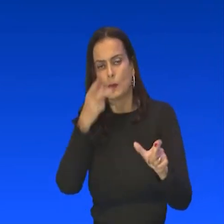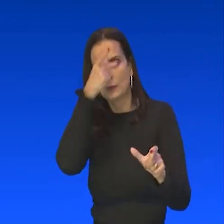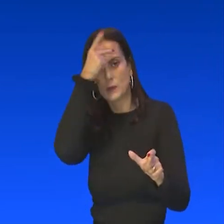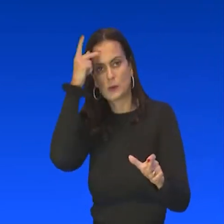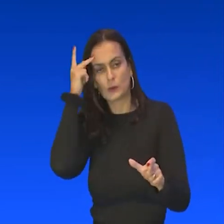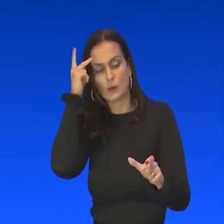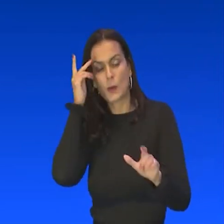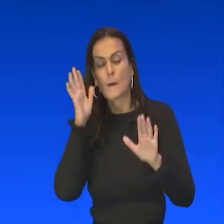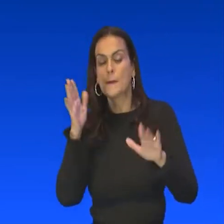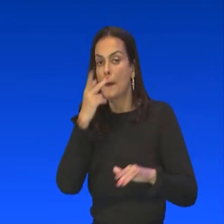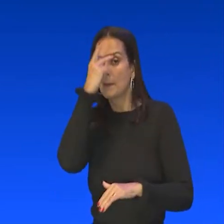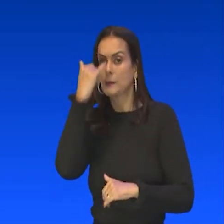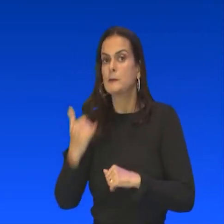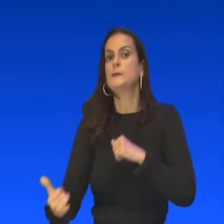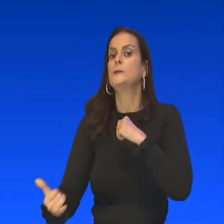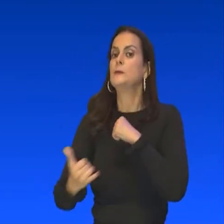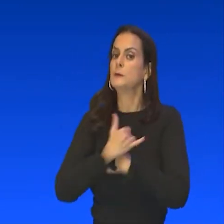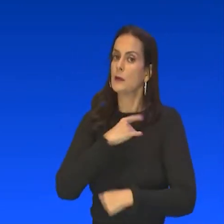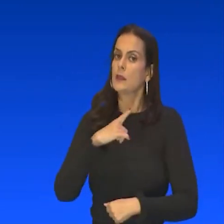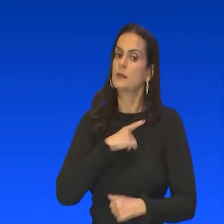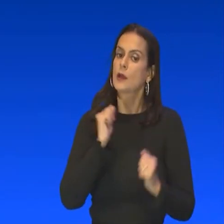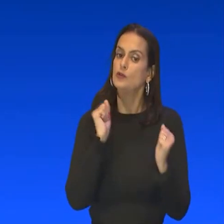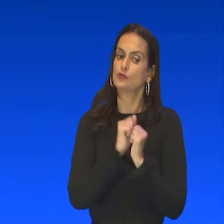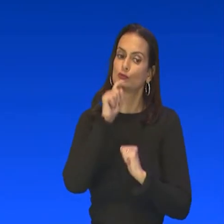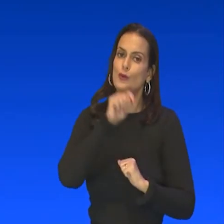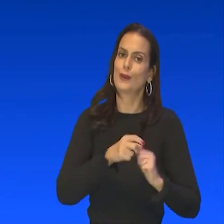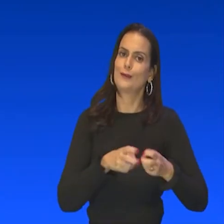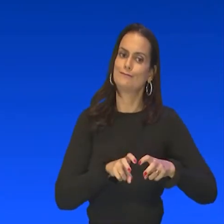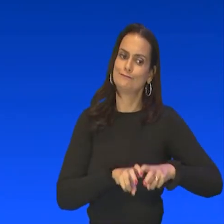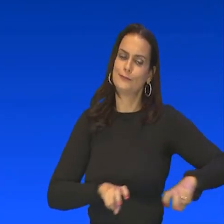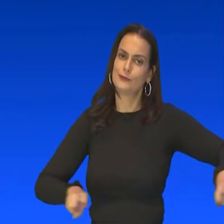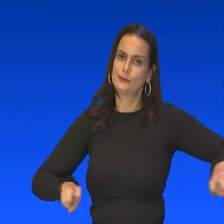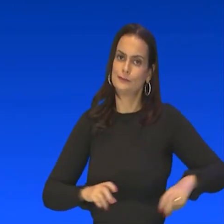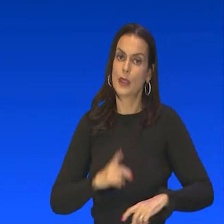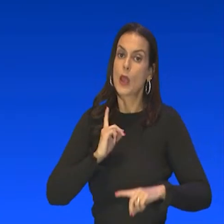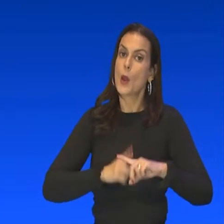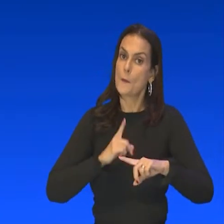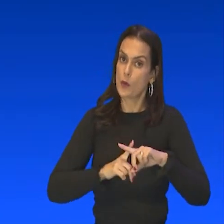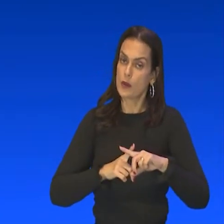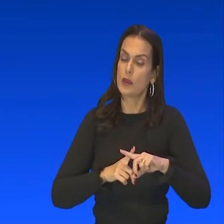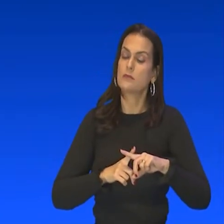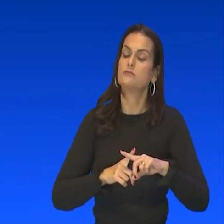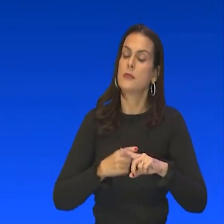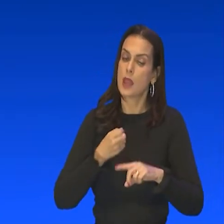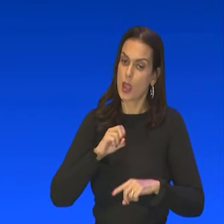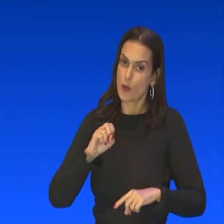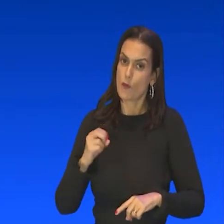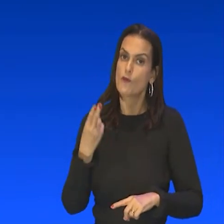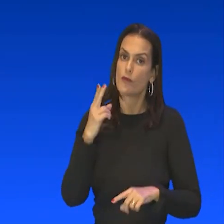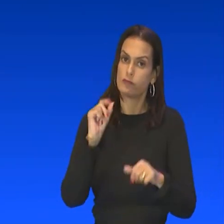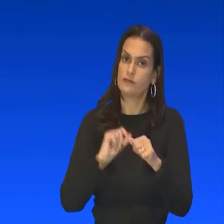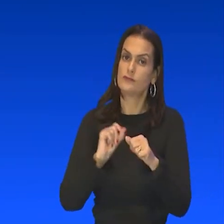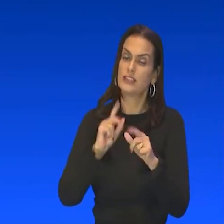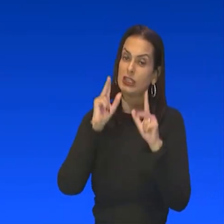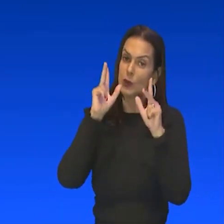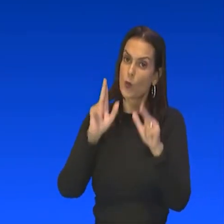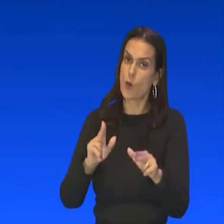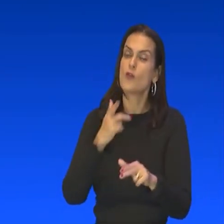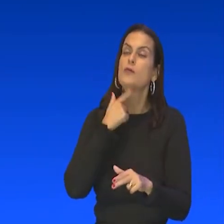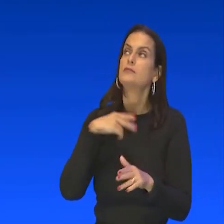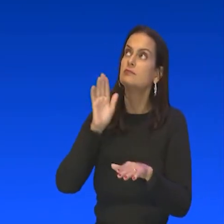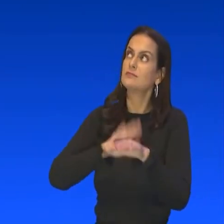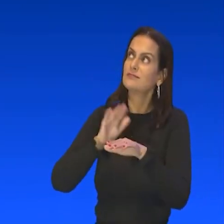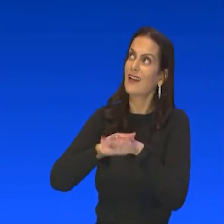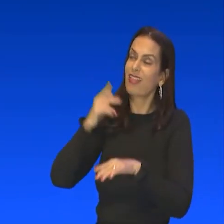do traidor está comigo à mesa, porque o Filho do Homem, na verdade, vai segundo o que está determinado. Mas ai daquele